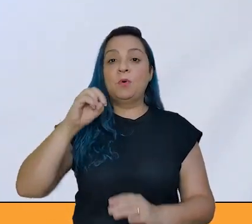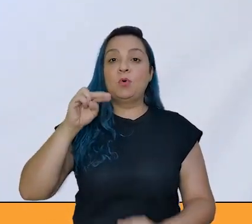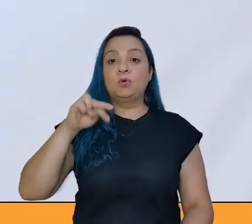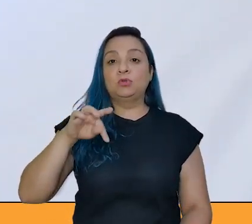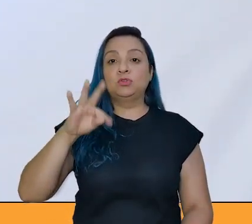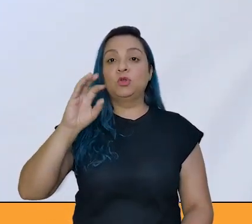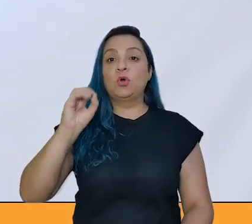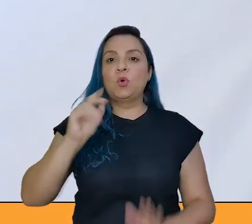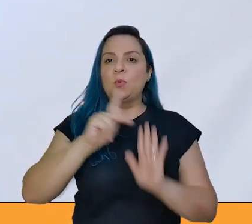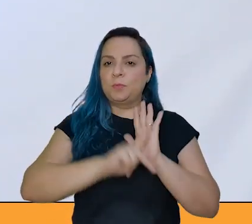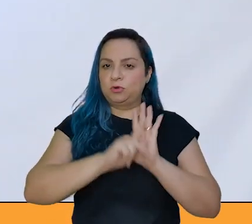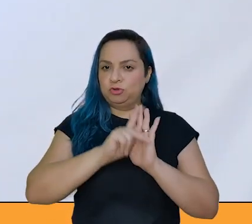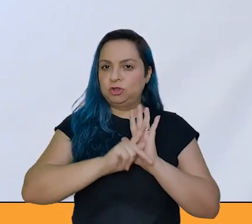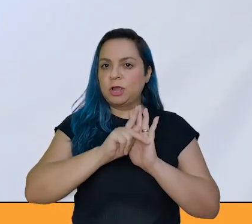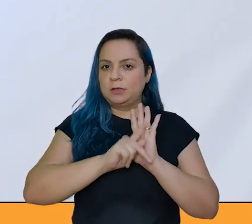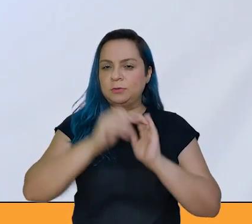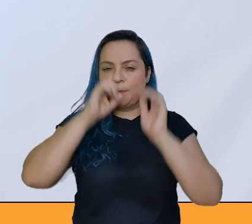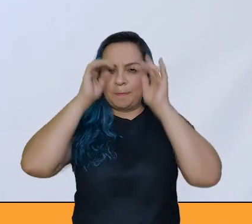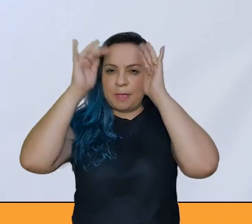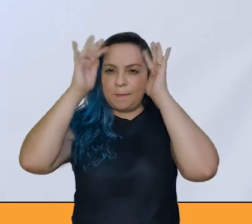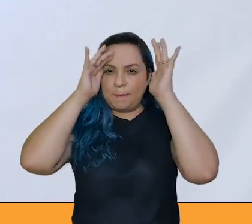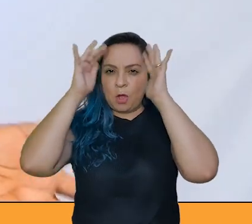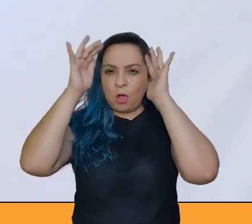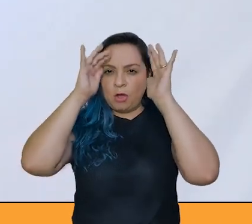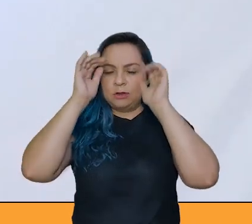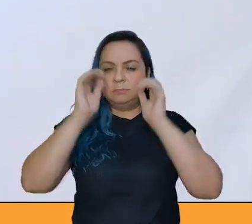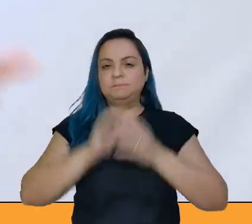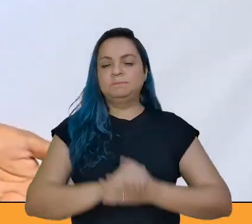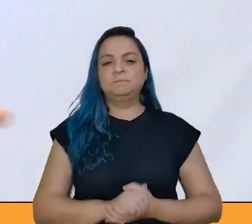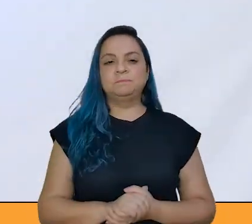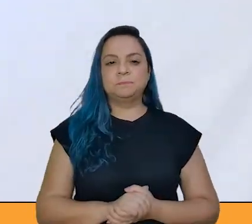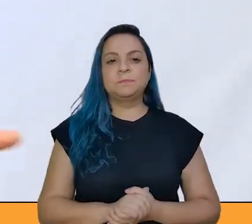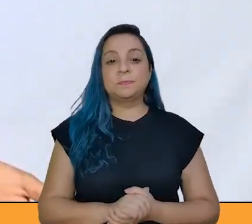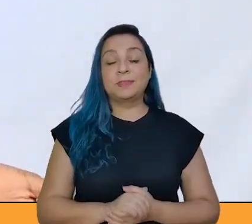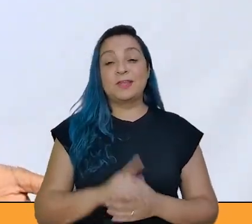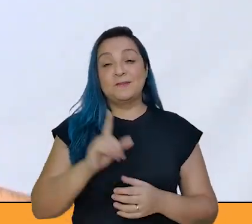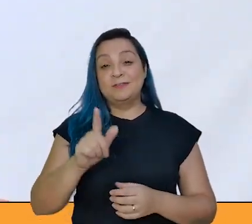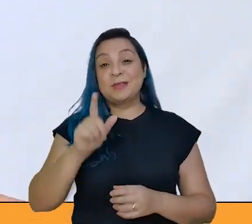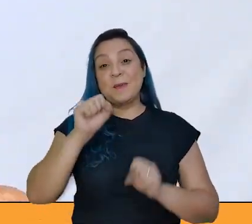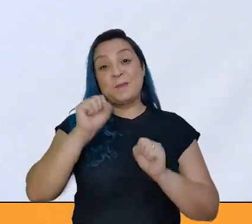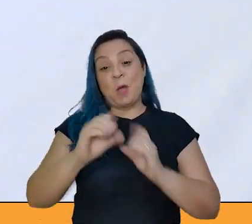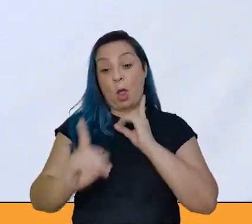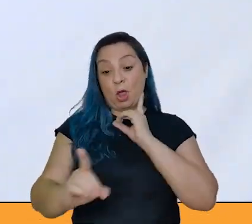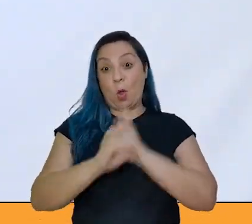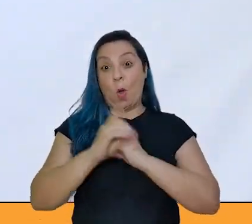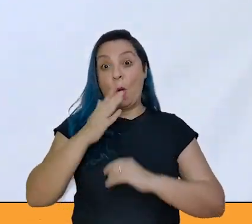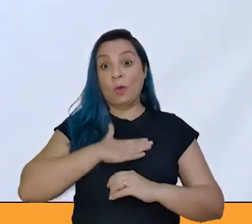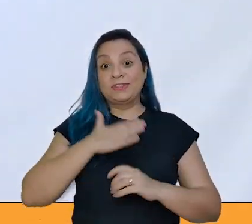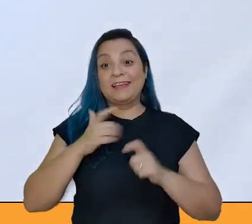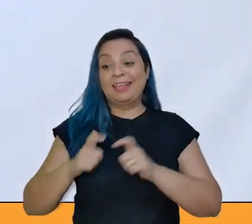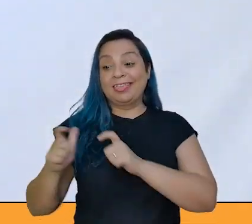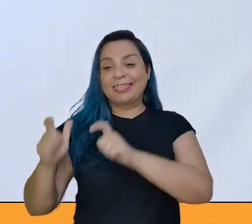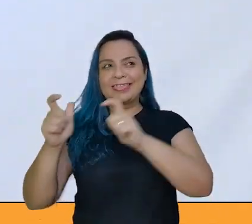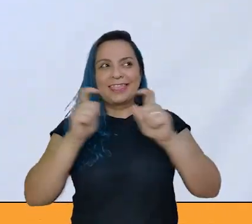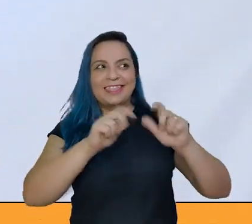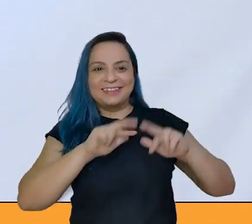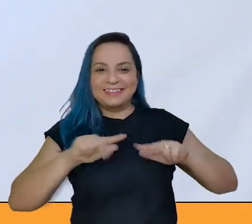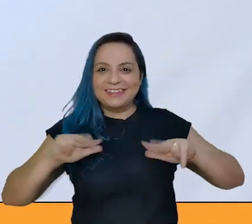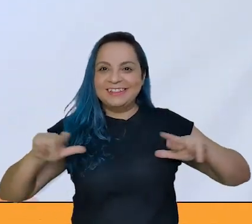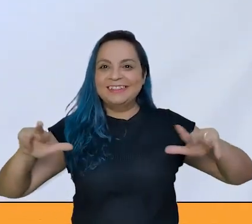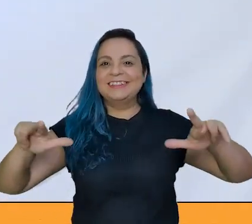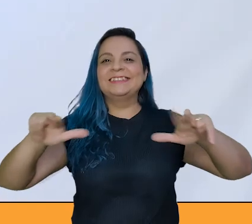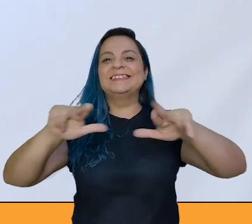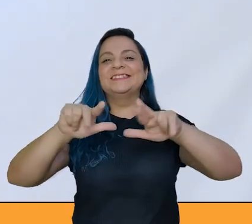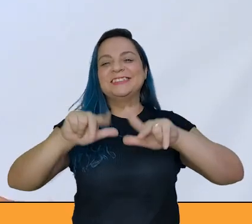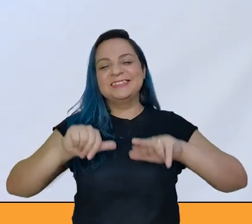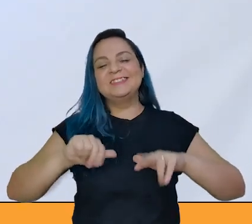Memórias Solares. Então a gente vocês podem me achar em vários lugares, vocês podem me achar em